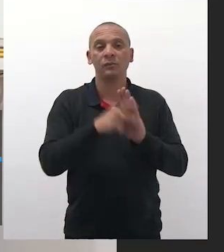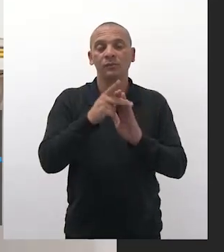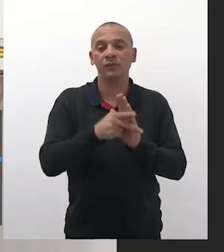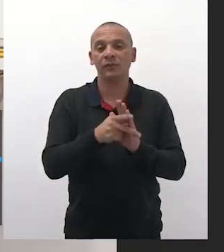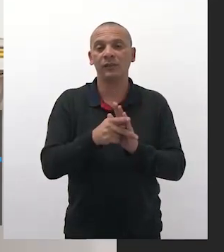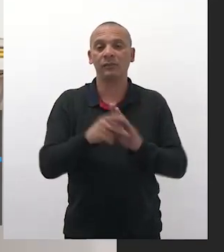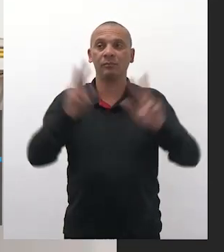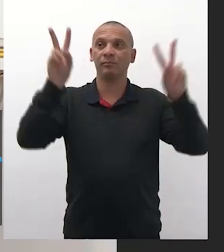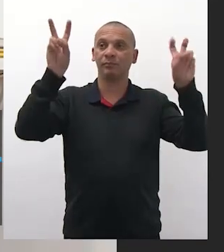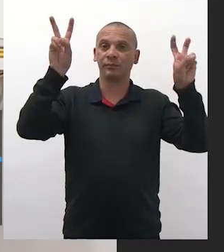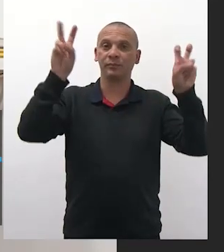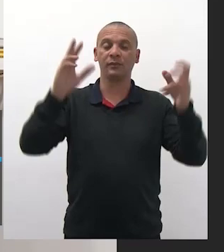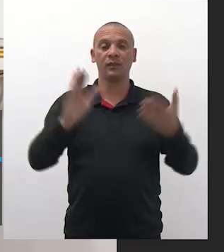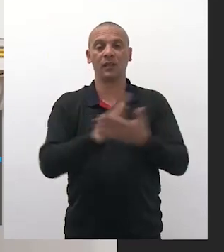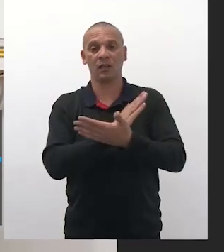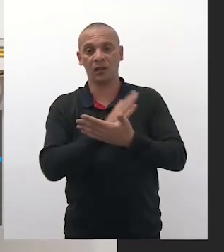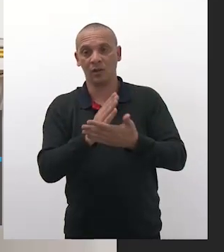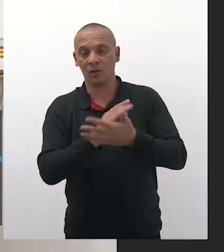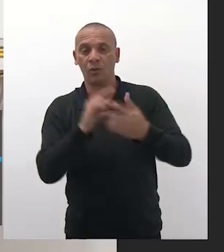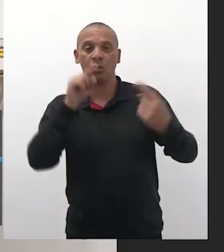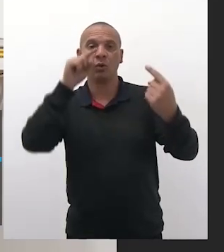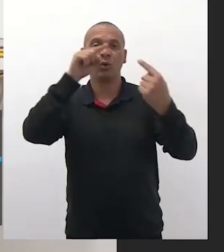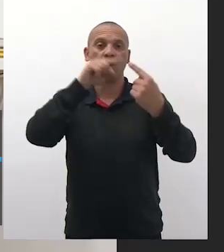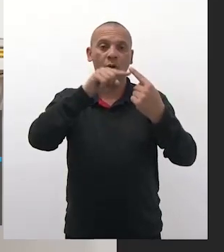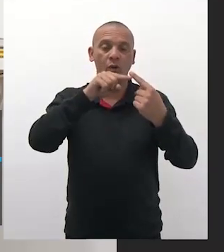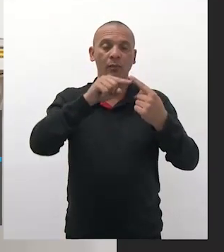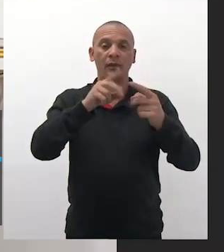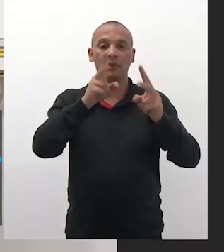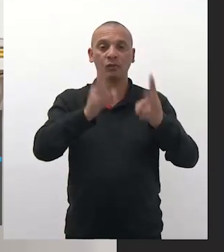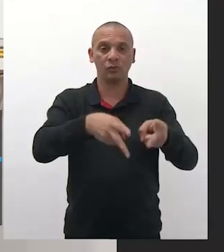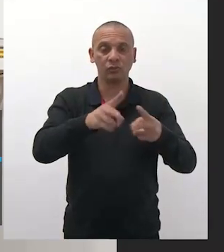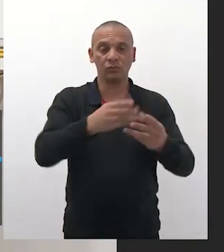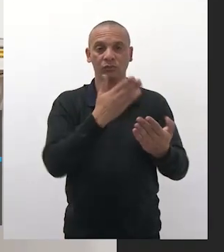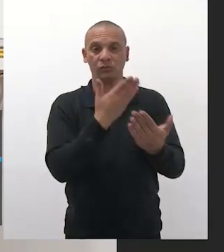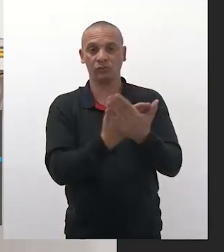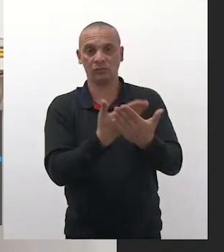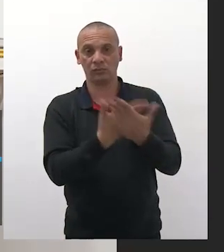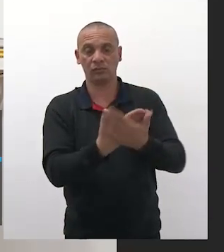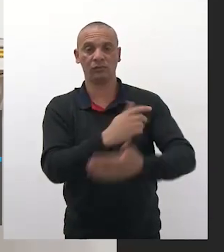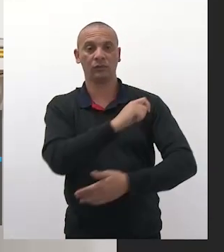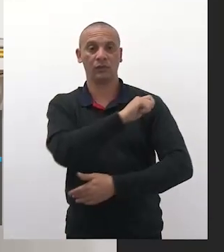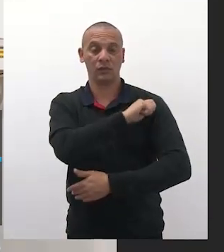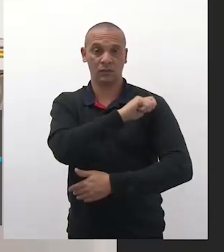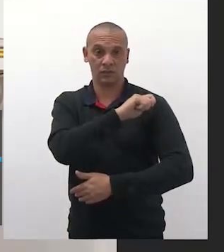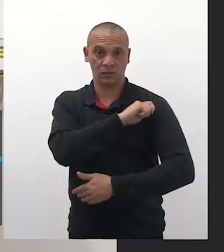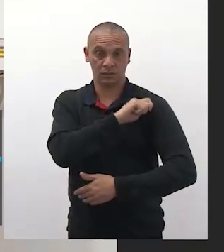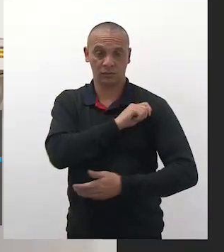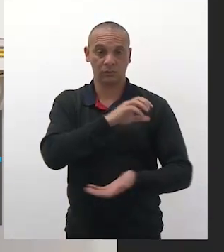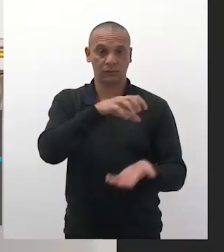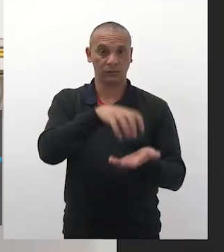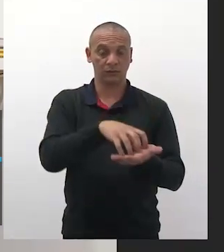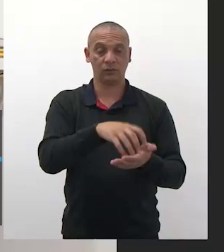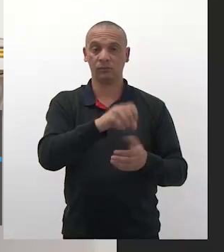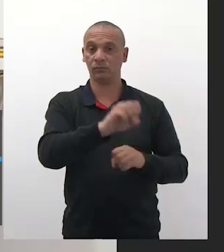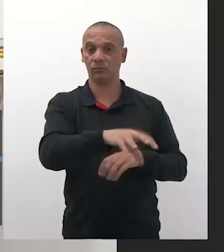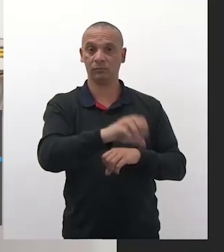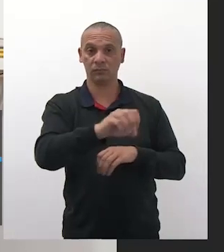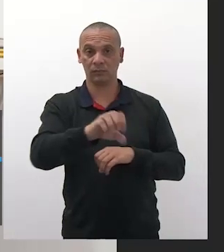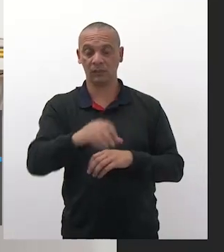algum assunto relacionado ali à continuidade dos estudos dos alunos na área acadêmica, ou